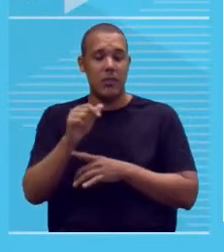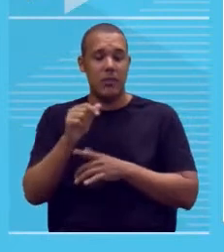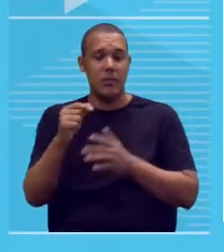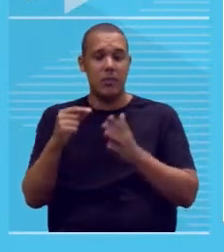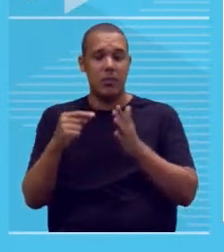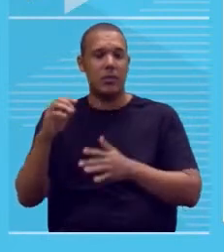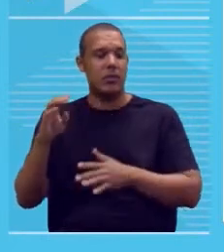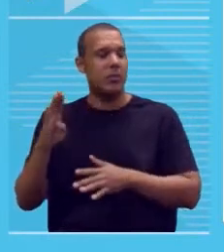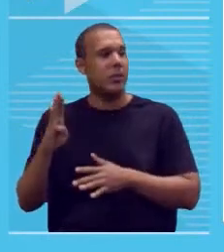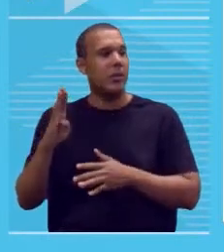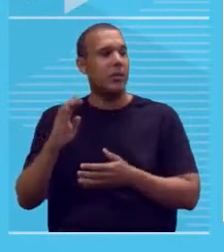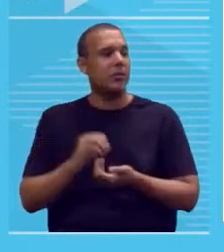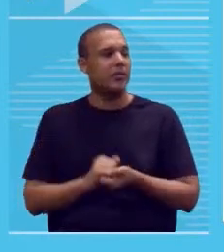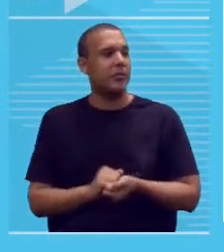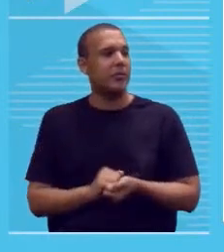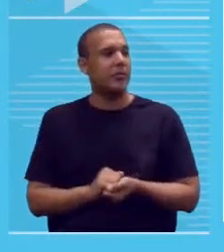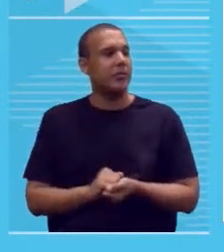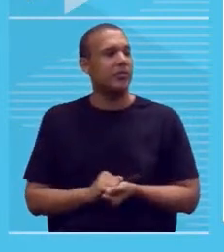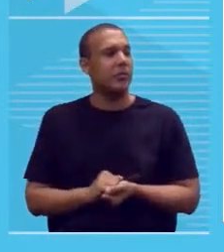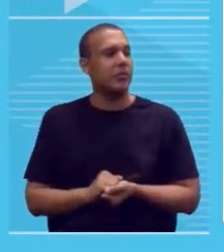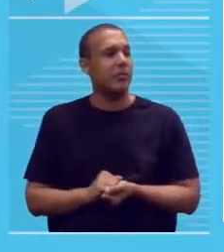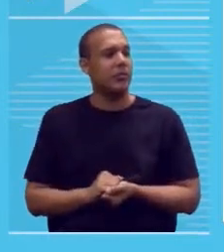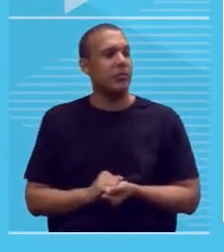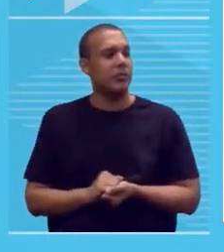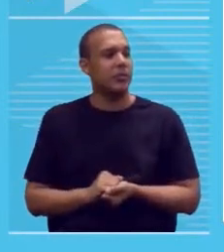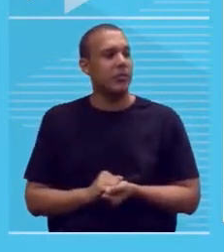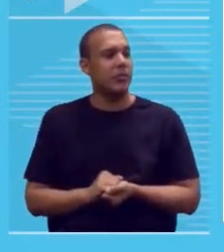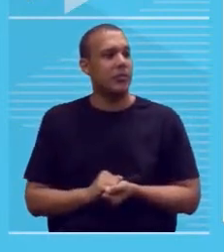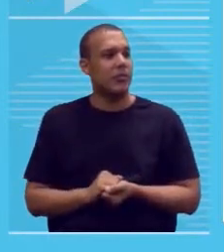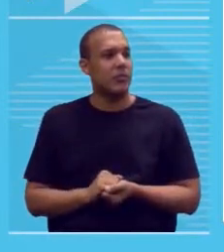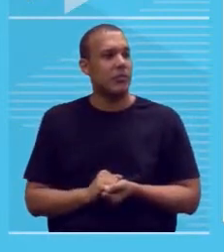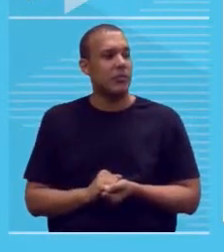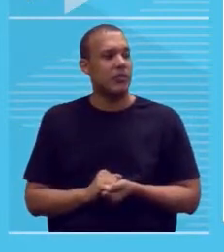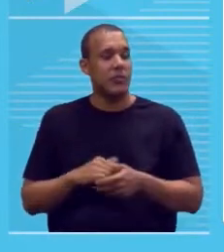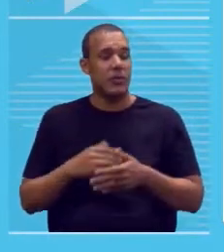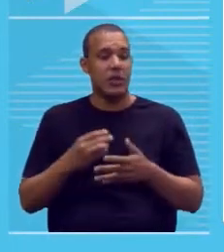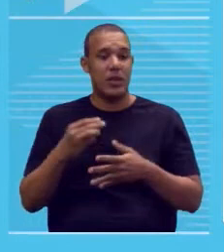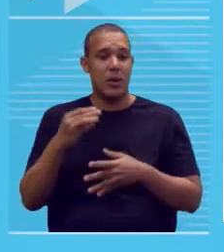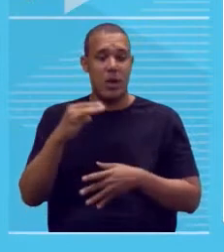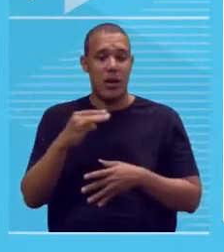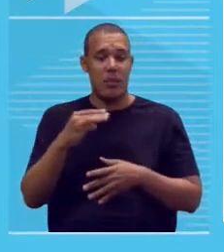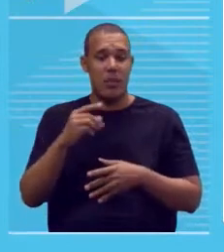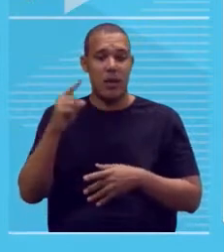B. Professor, então aqui vai ficar o meu M... vai ser o 7